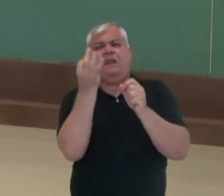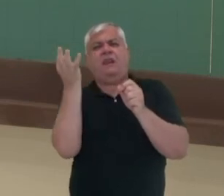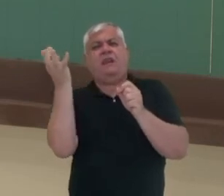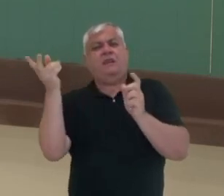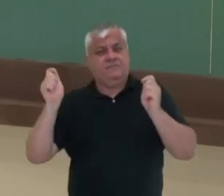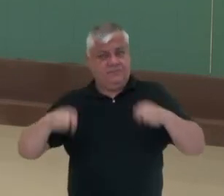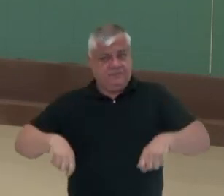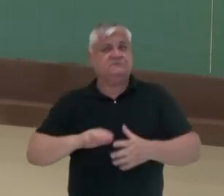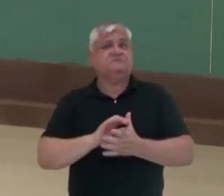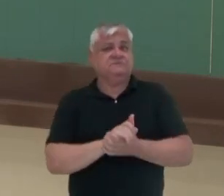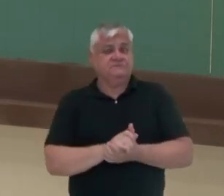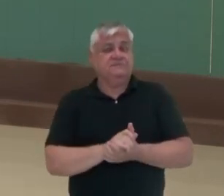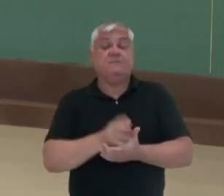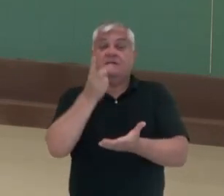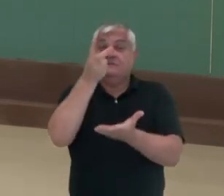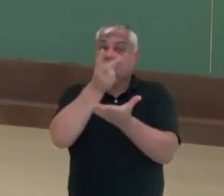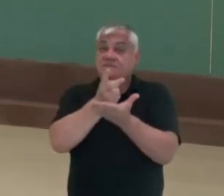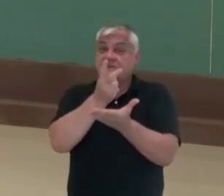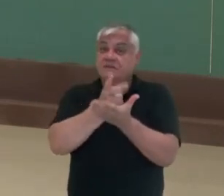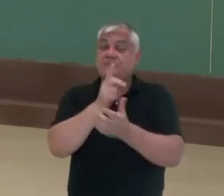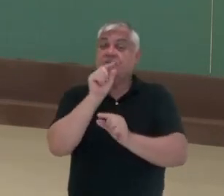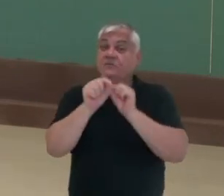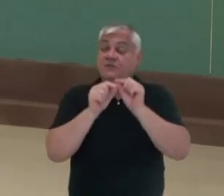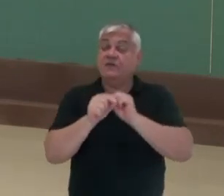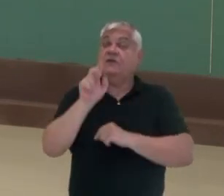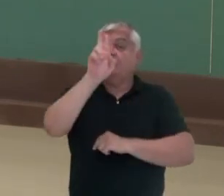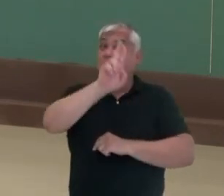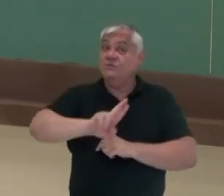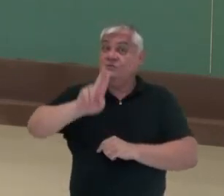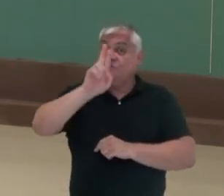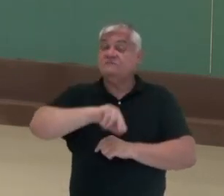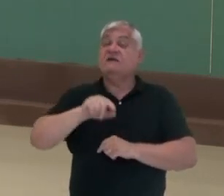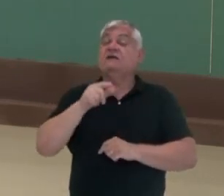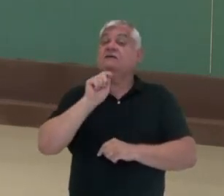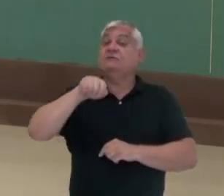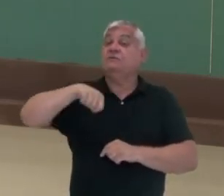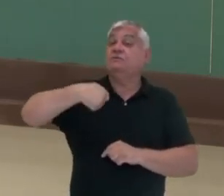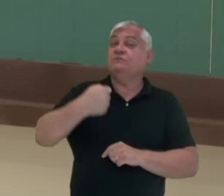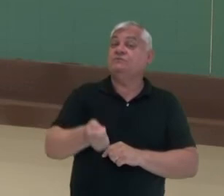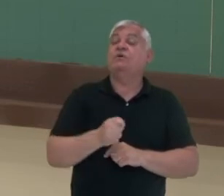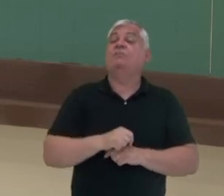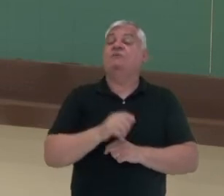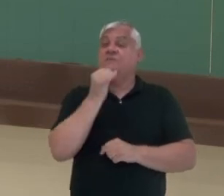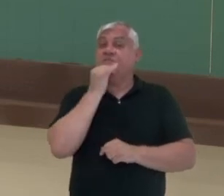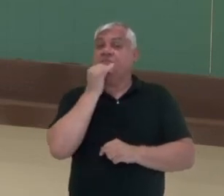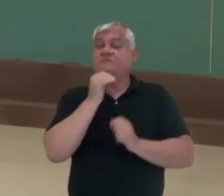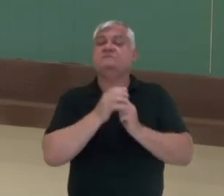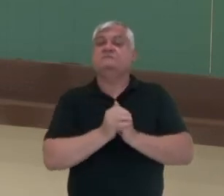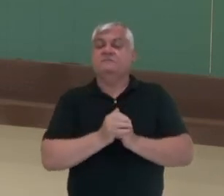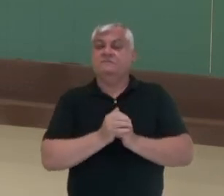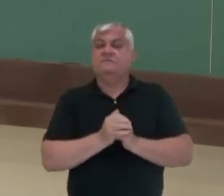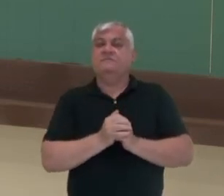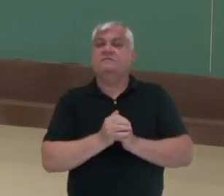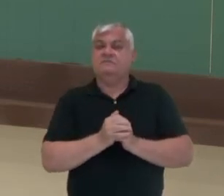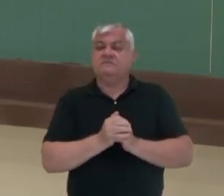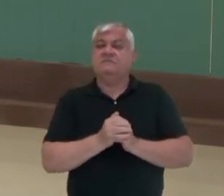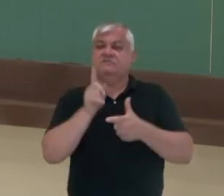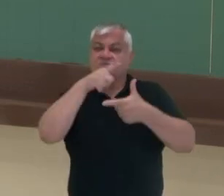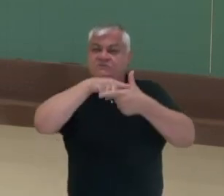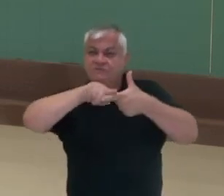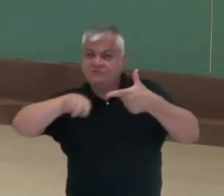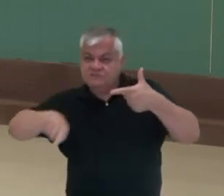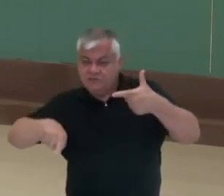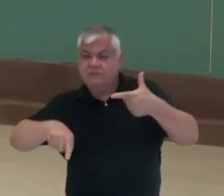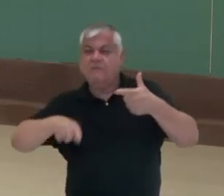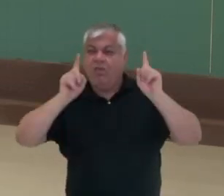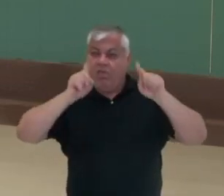decimais. Mas sempre que eu estiver falando em proporção, em razão, e